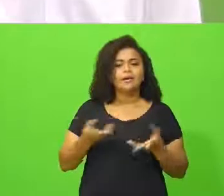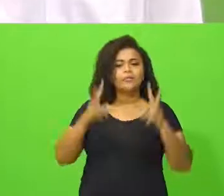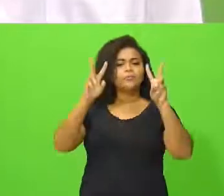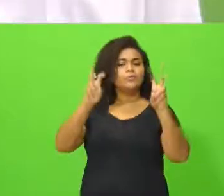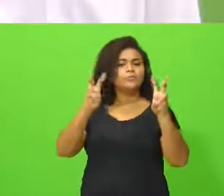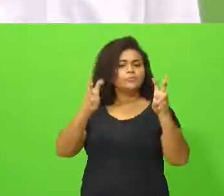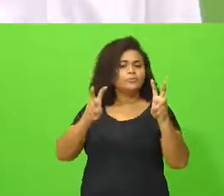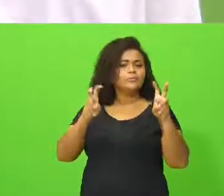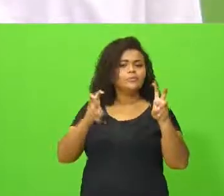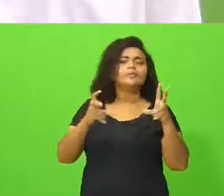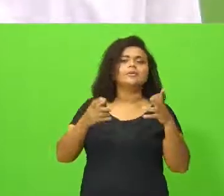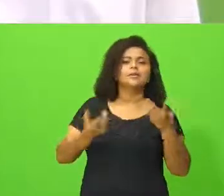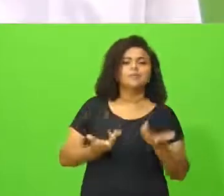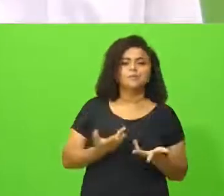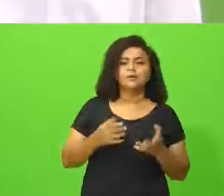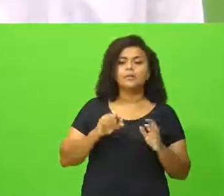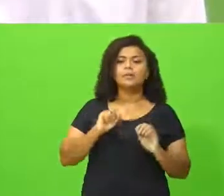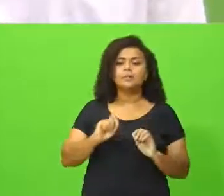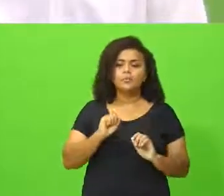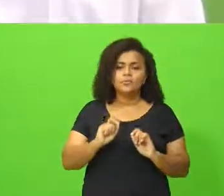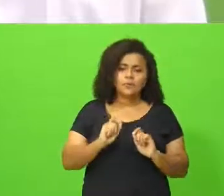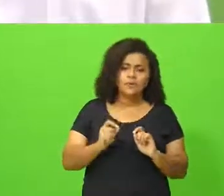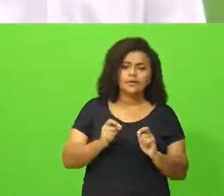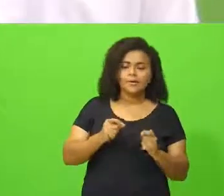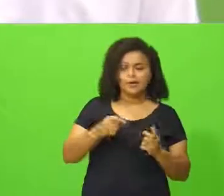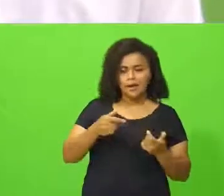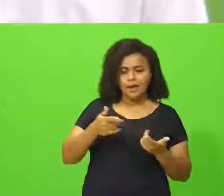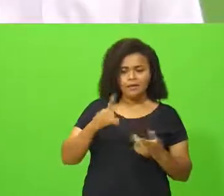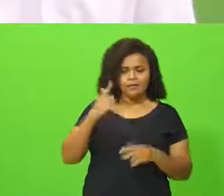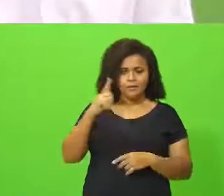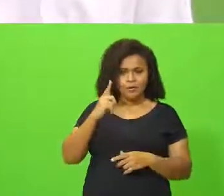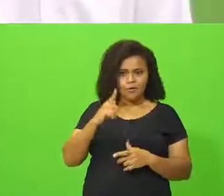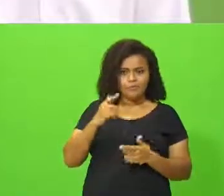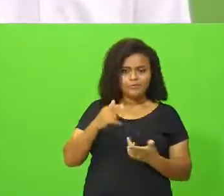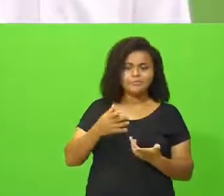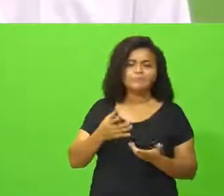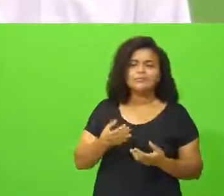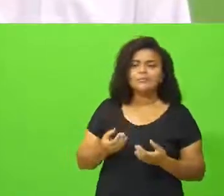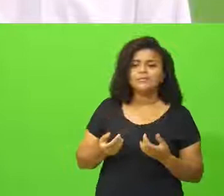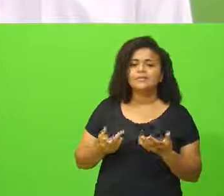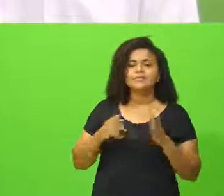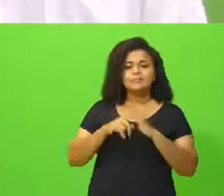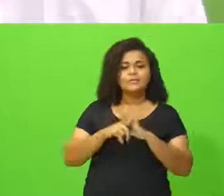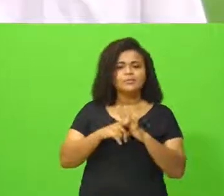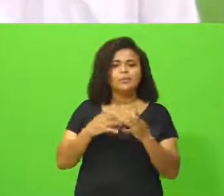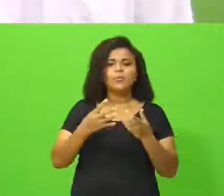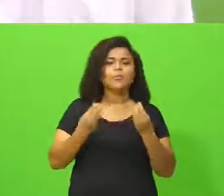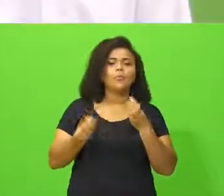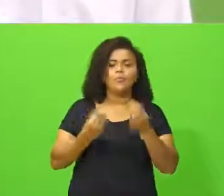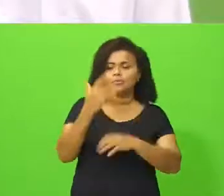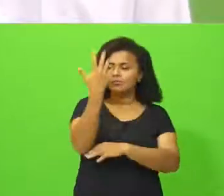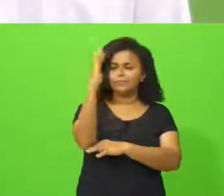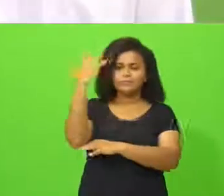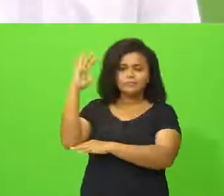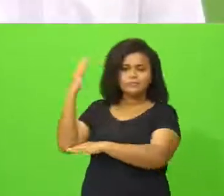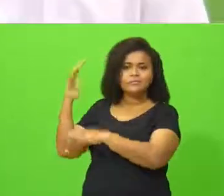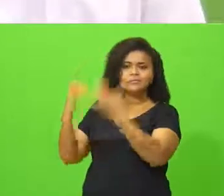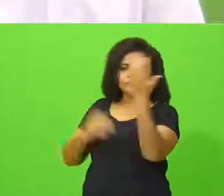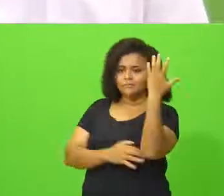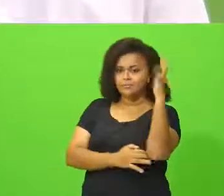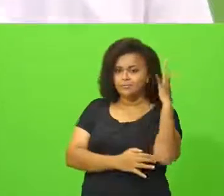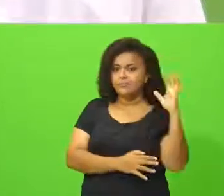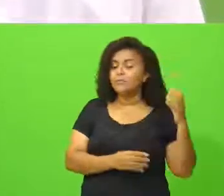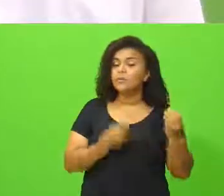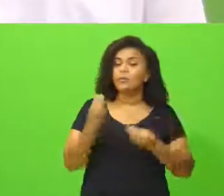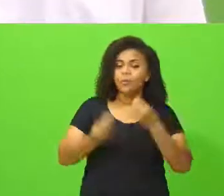segundo tema da aula de geografia, a grande área das ciências humanas, homem e meio ambiente. Nós vamos então seguir